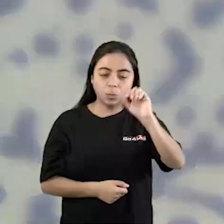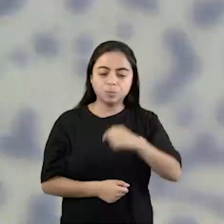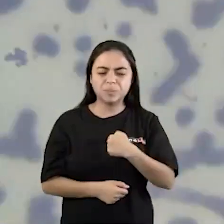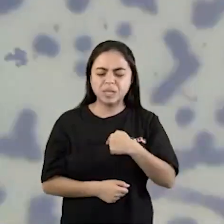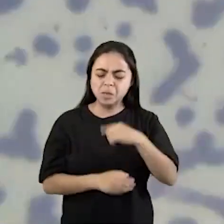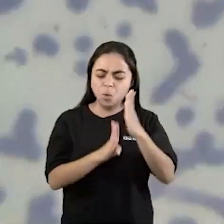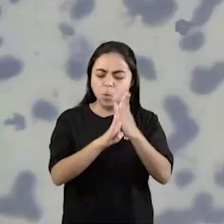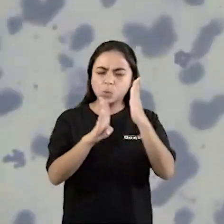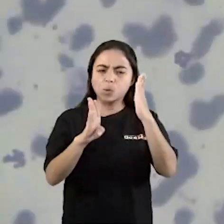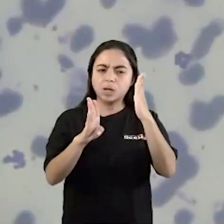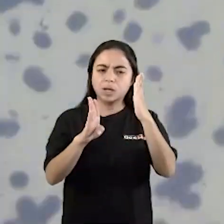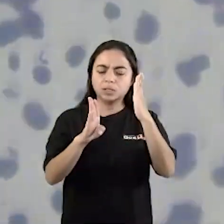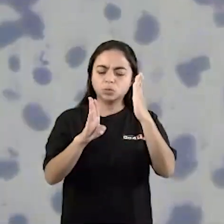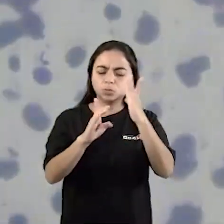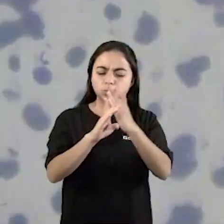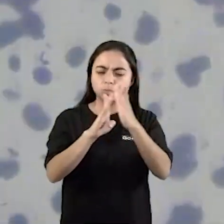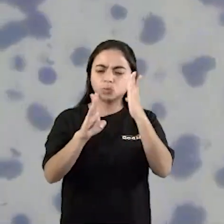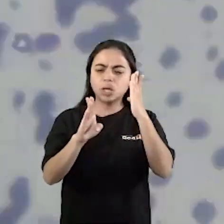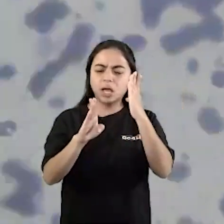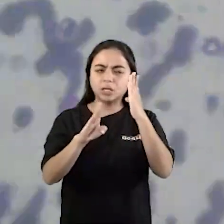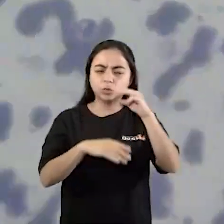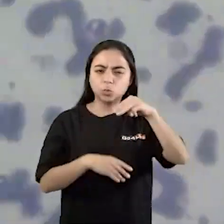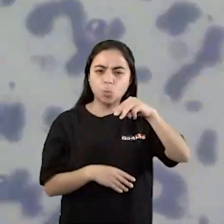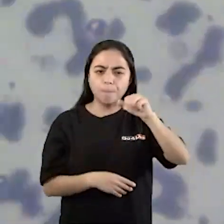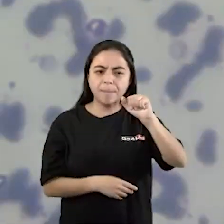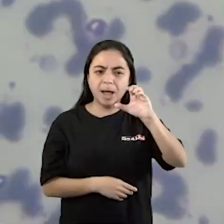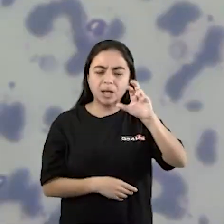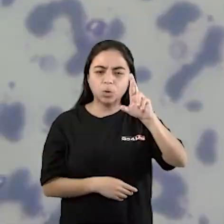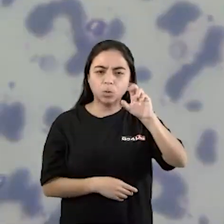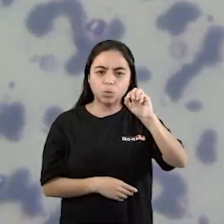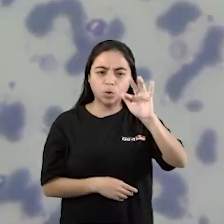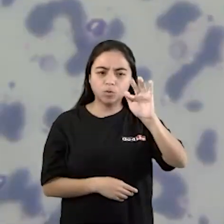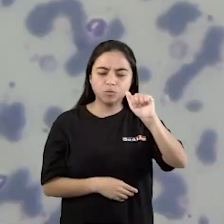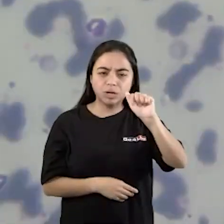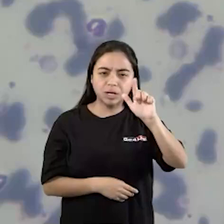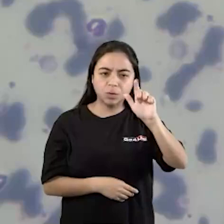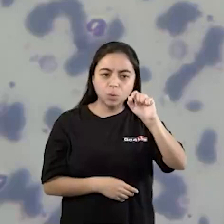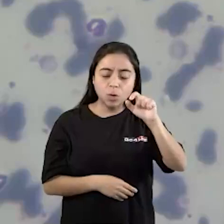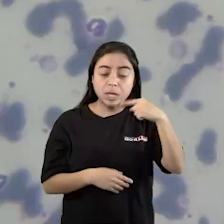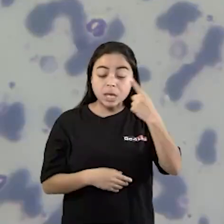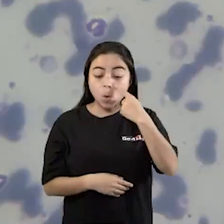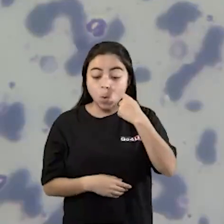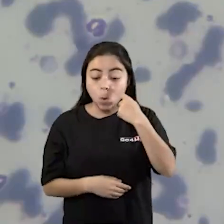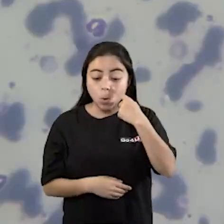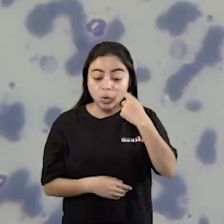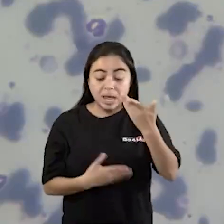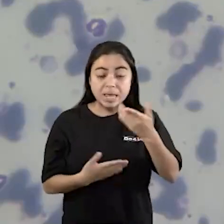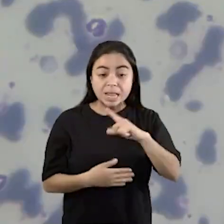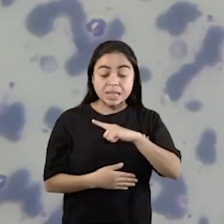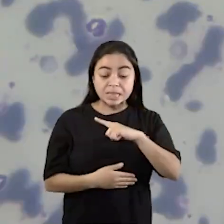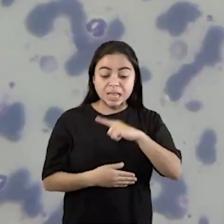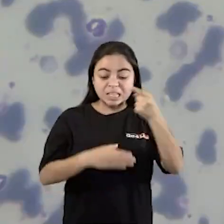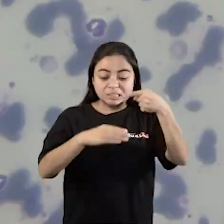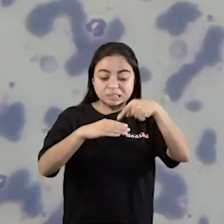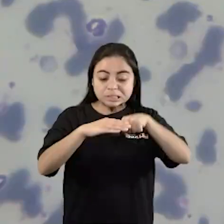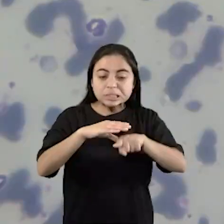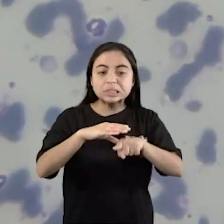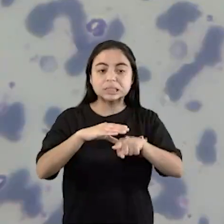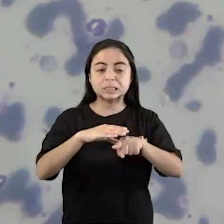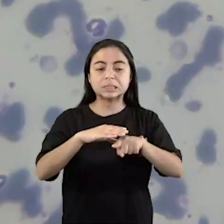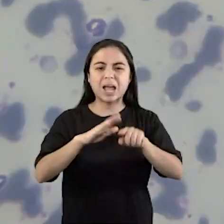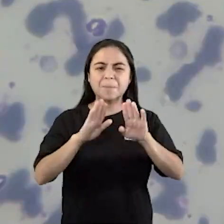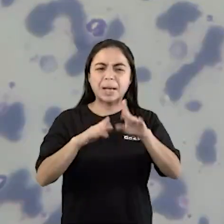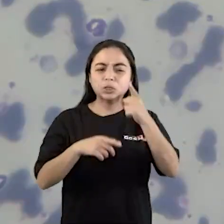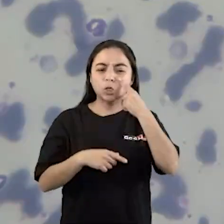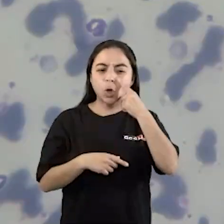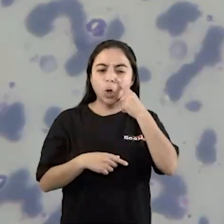acho macrófagos na pele, aí eu olho e falo, tem alguma coisa dentro do macrófago. Mas note